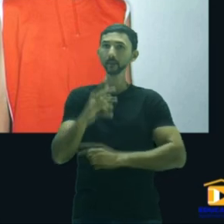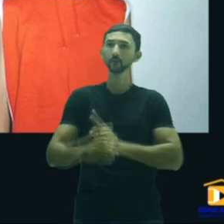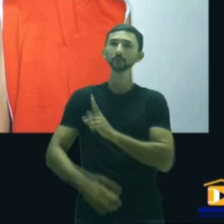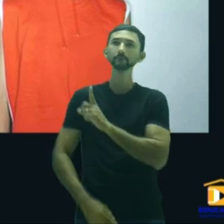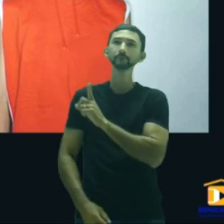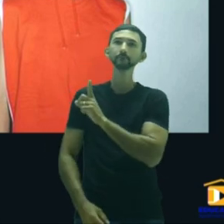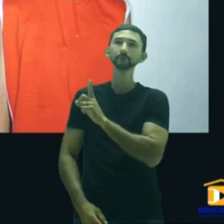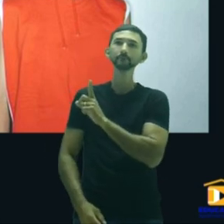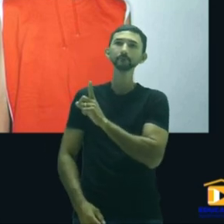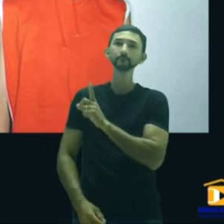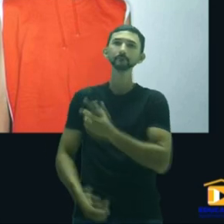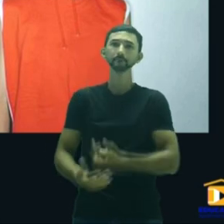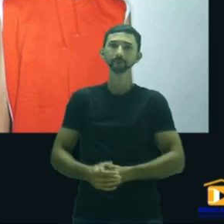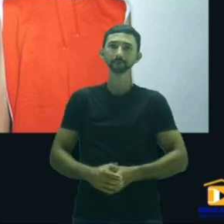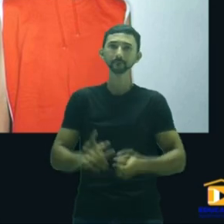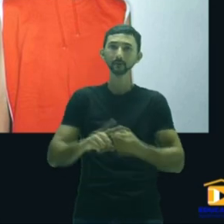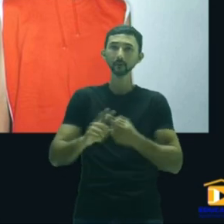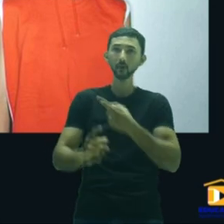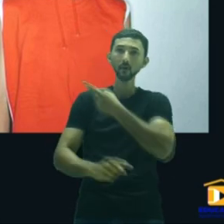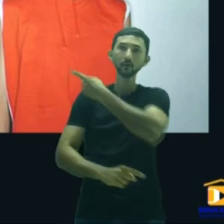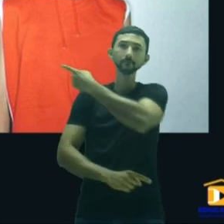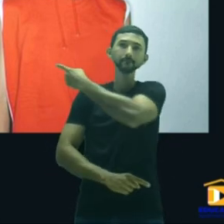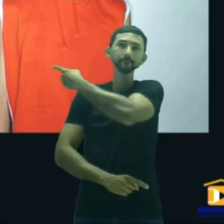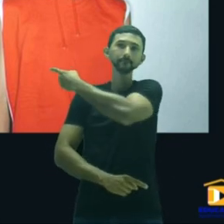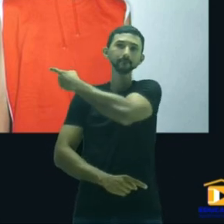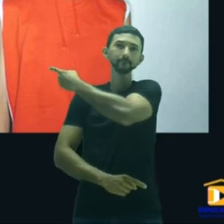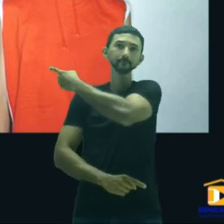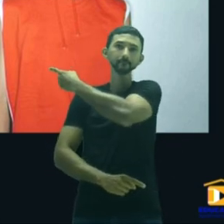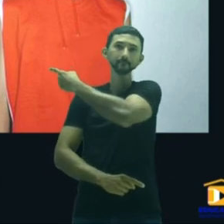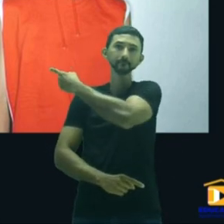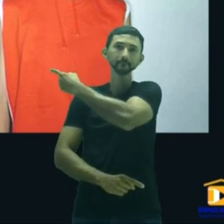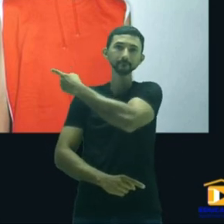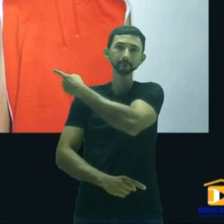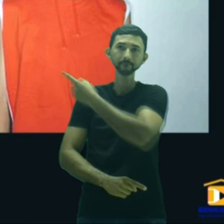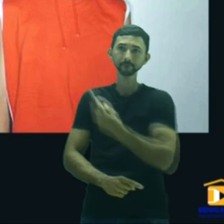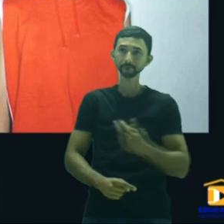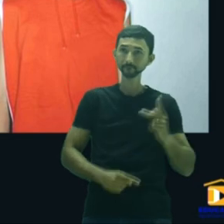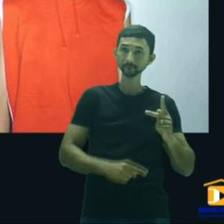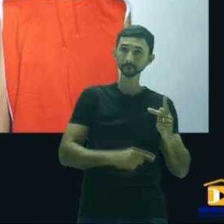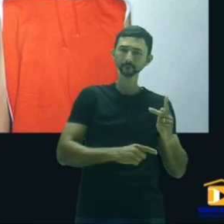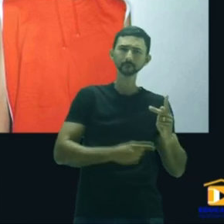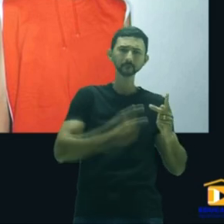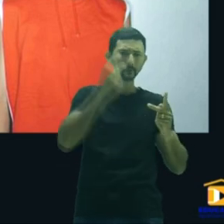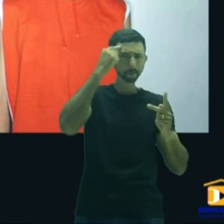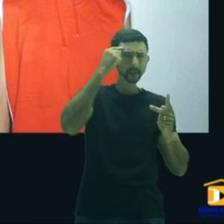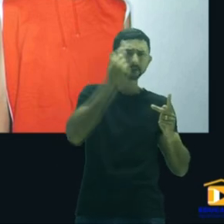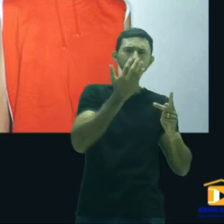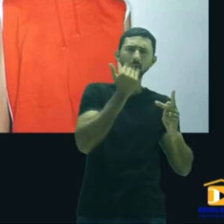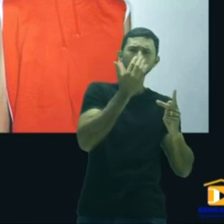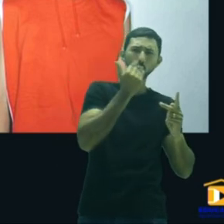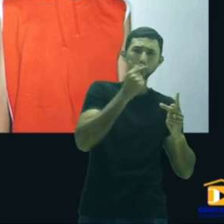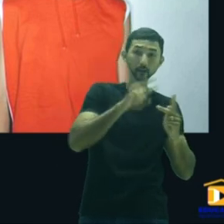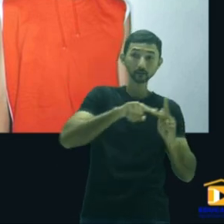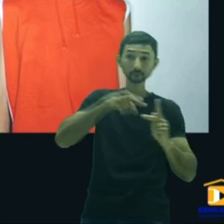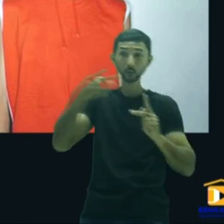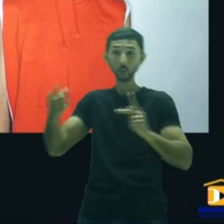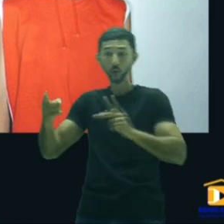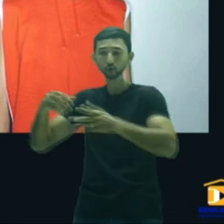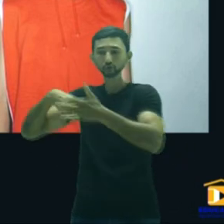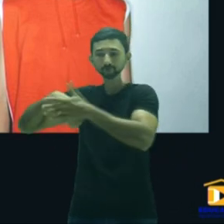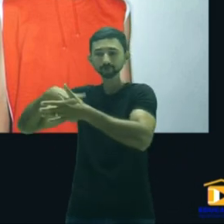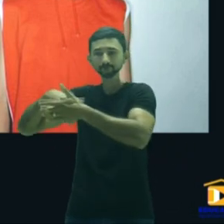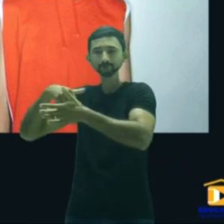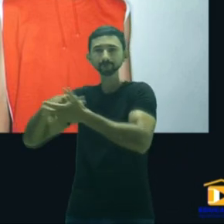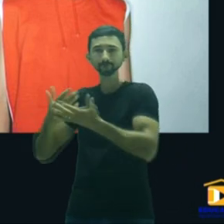em comer e outro pensa em jogar futebol. Porque é justamente a expressão desse gene, que está sofrendo a influência de